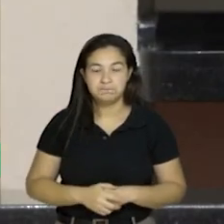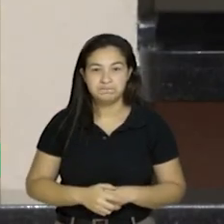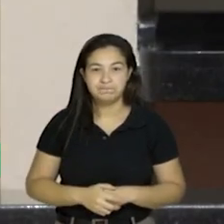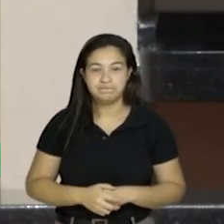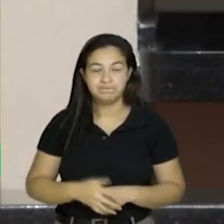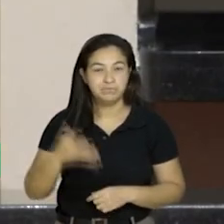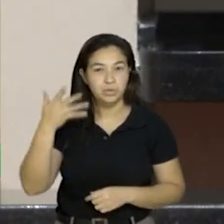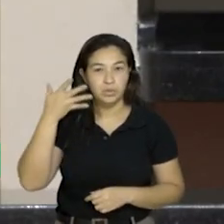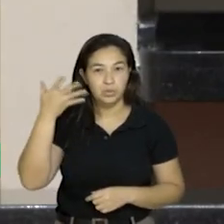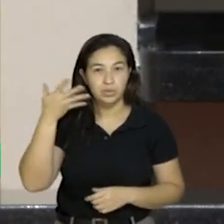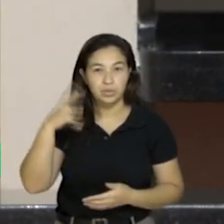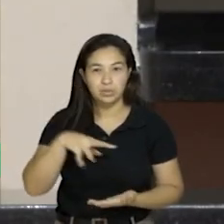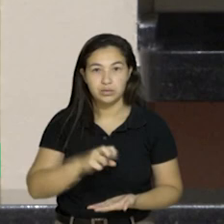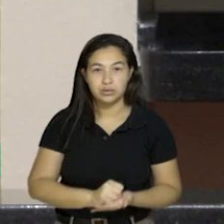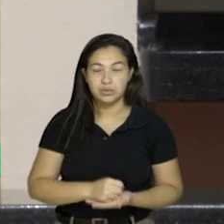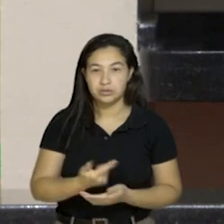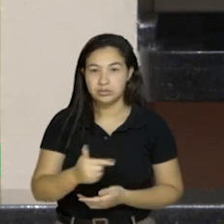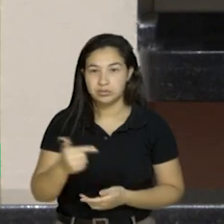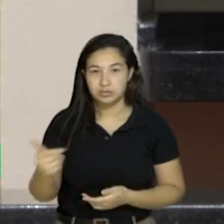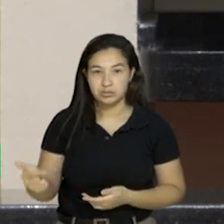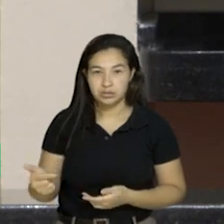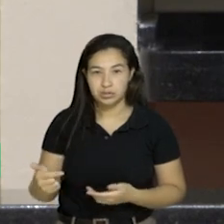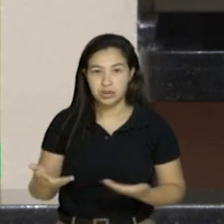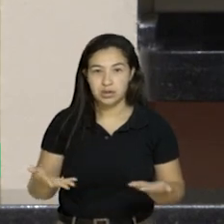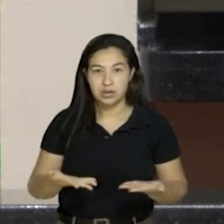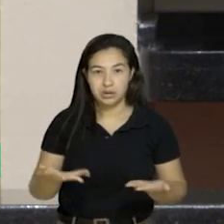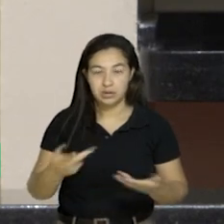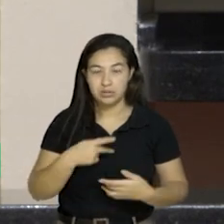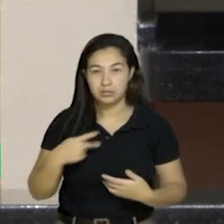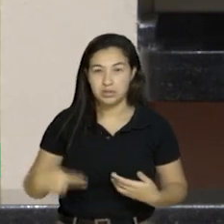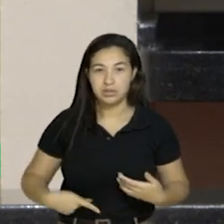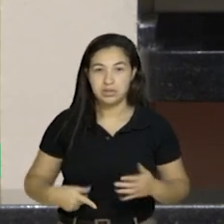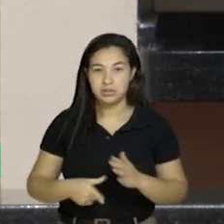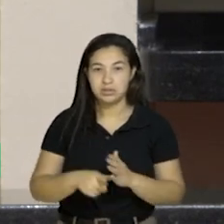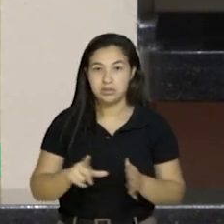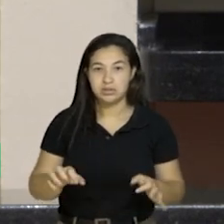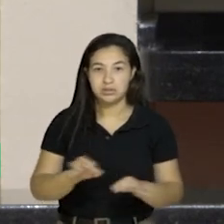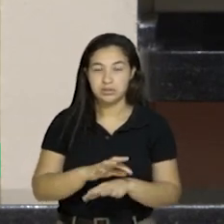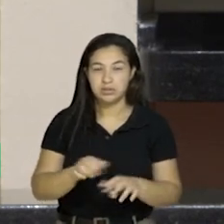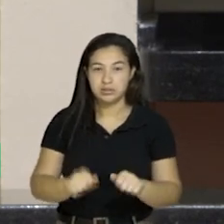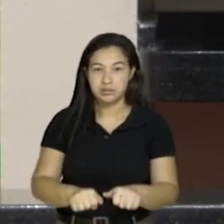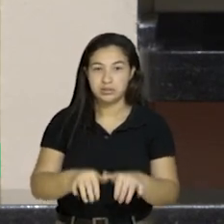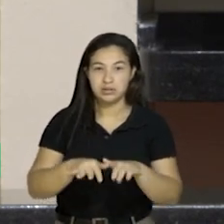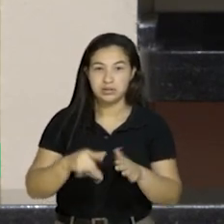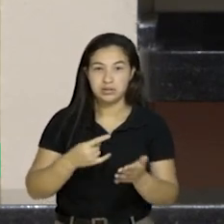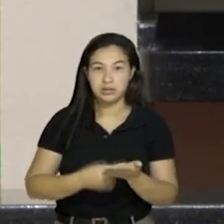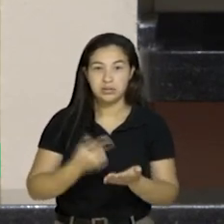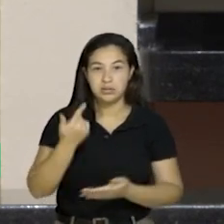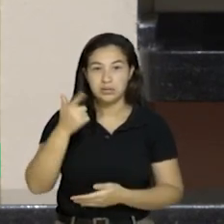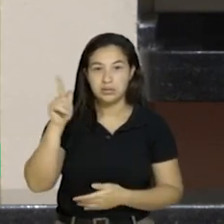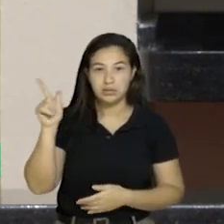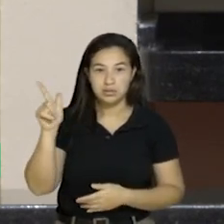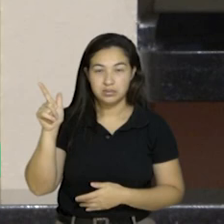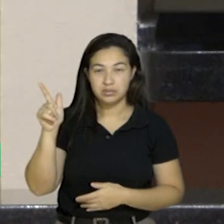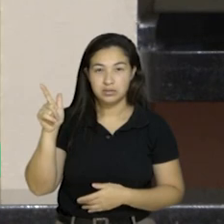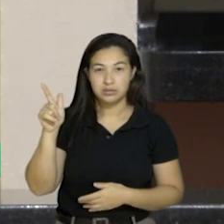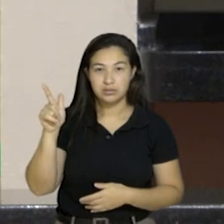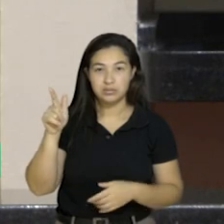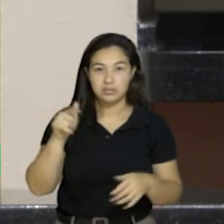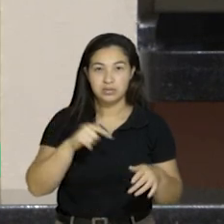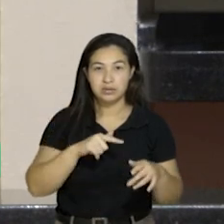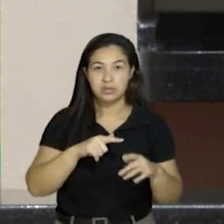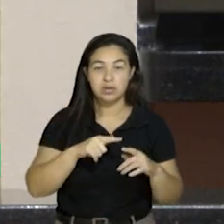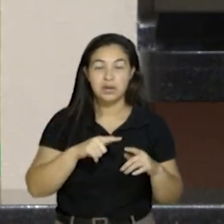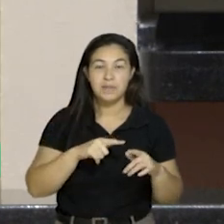havendo mais oradores essa presidência antes de encerrar a sessão convoca